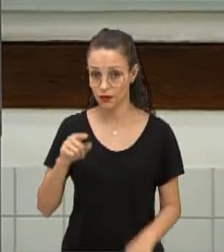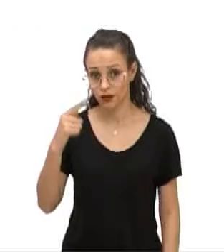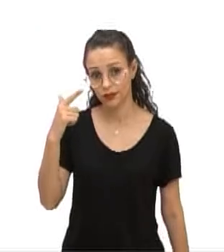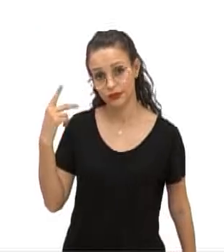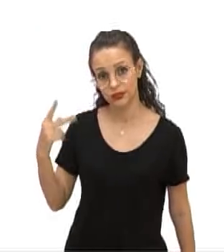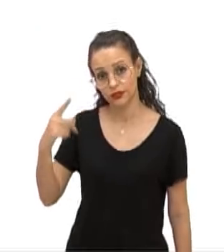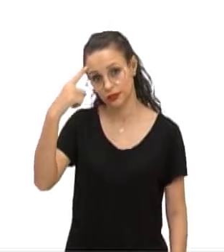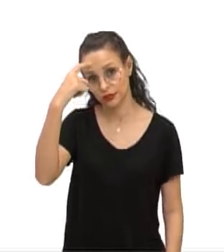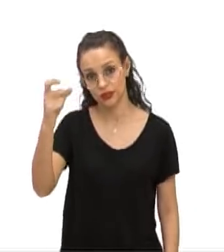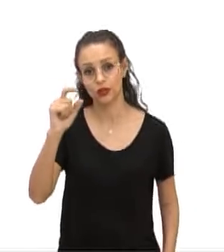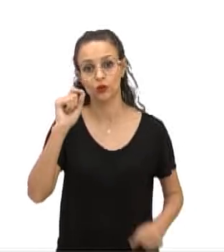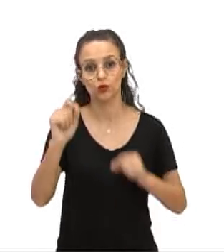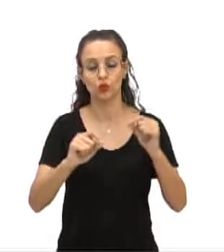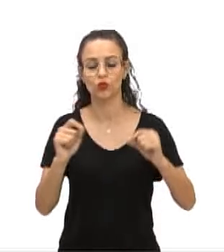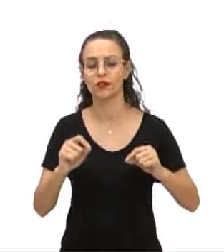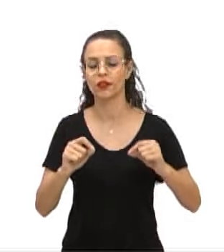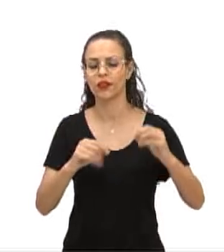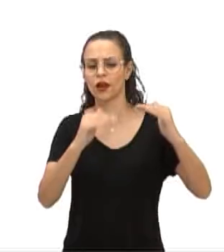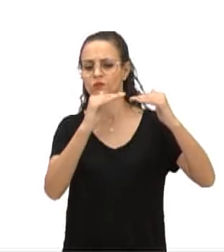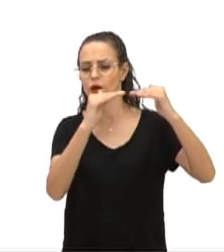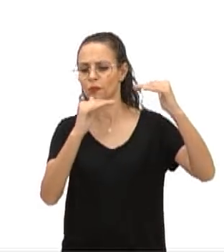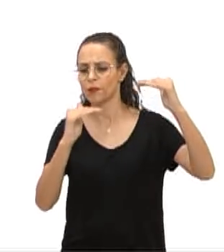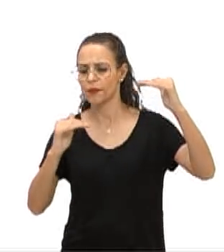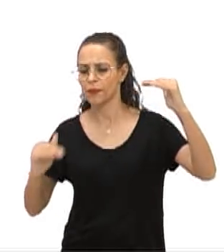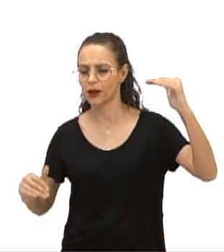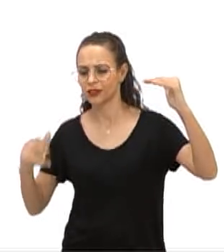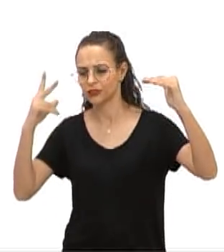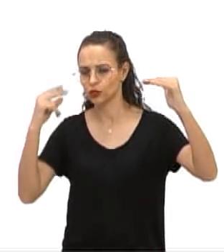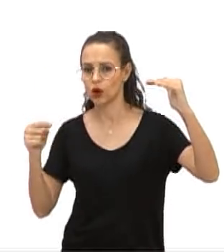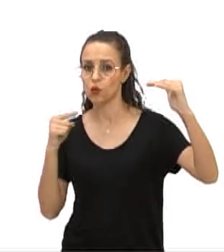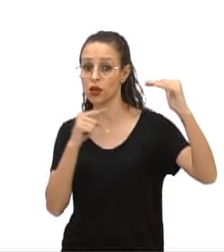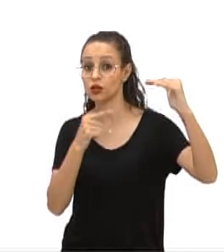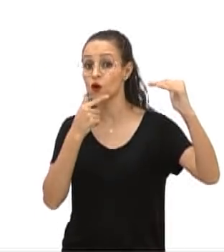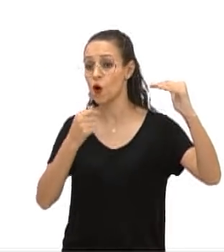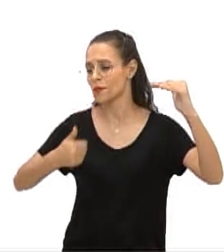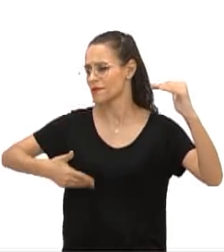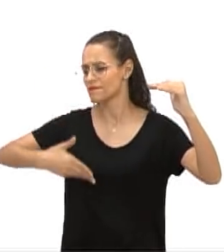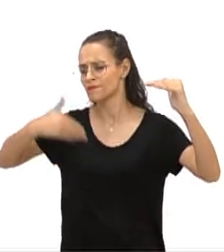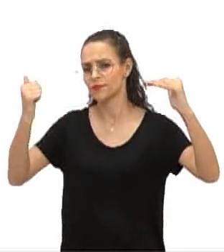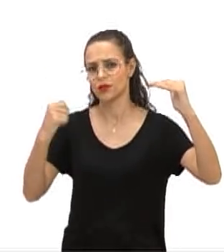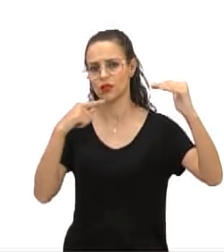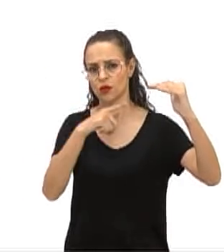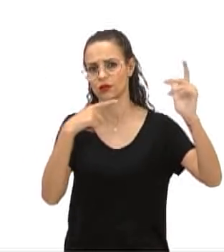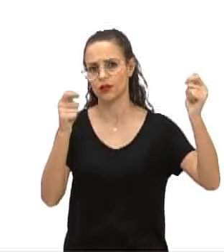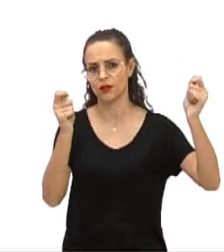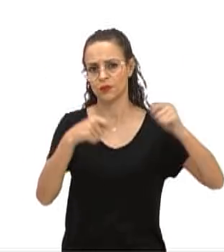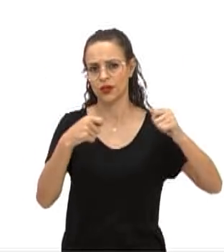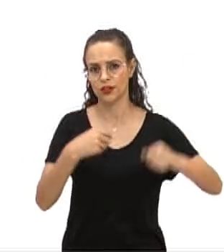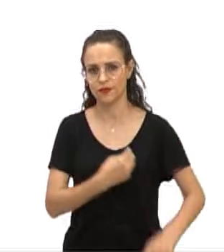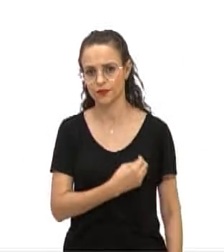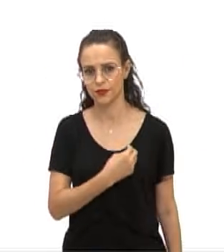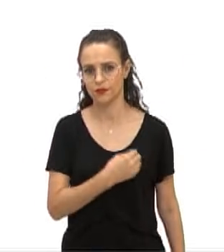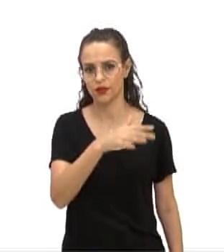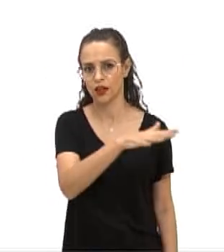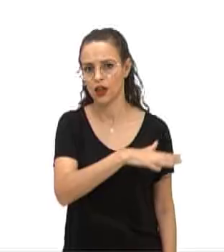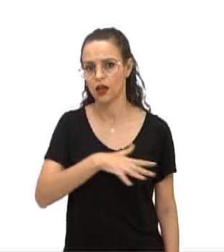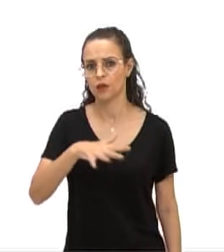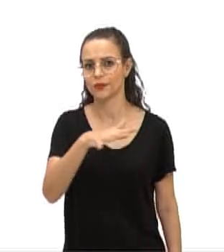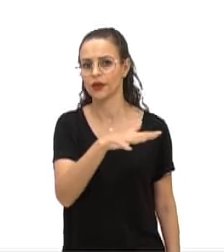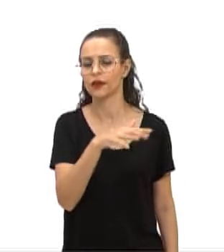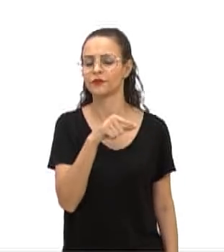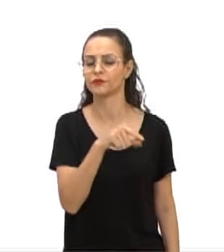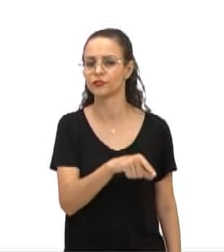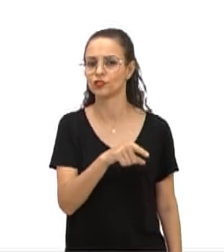que, dentro de uma escala natural, o homem era o mais capacitado para viver num ambiente